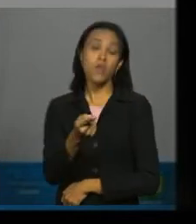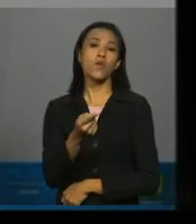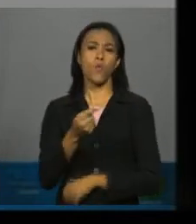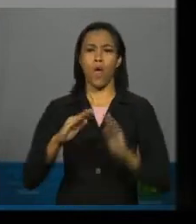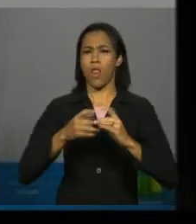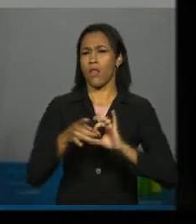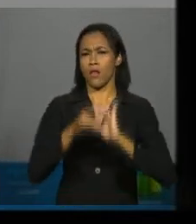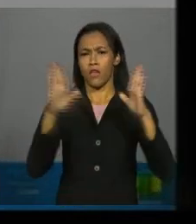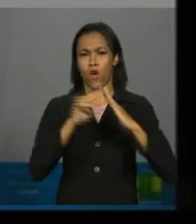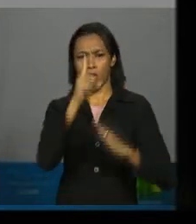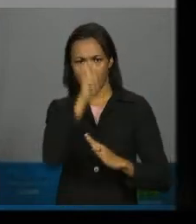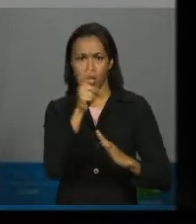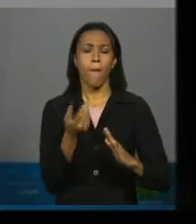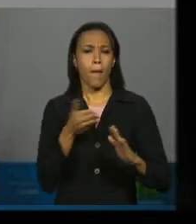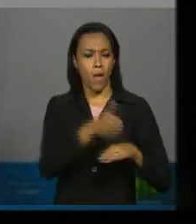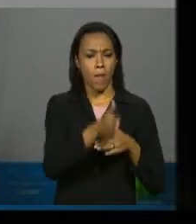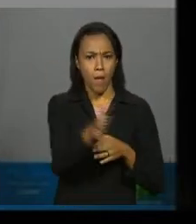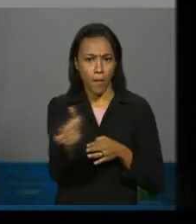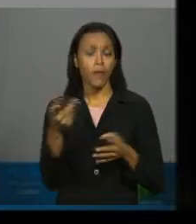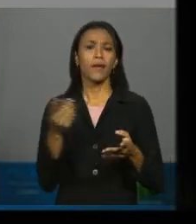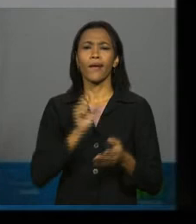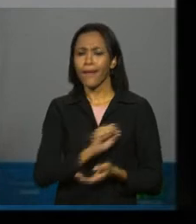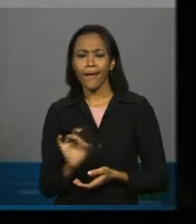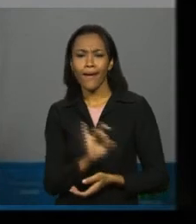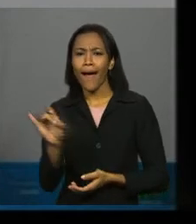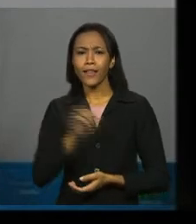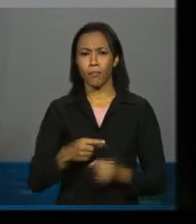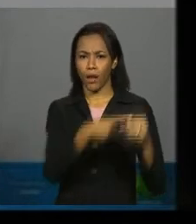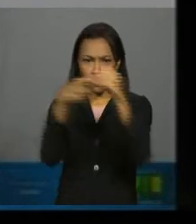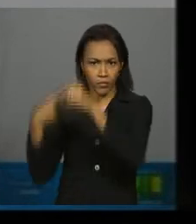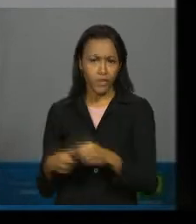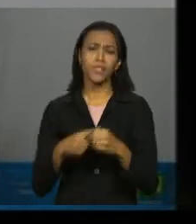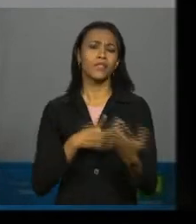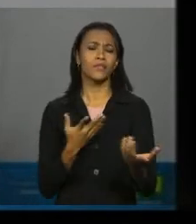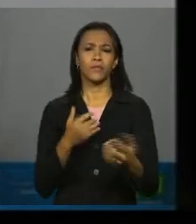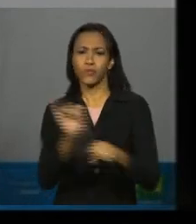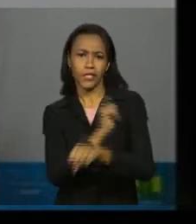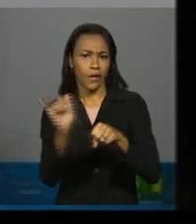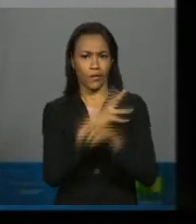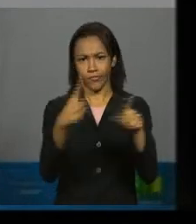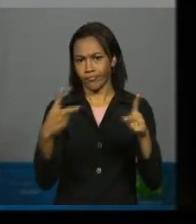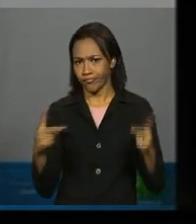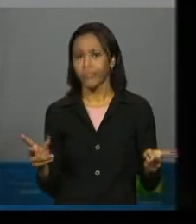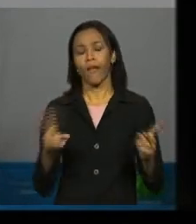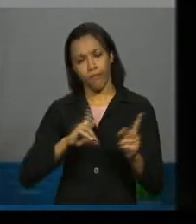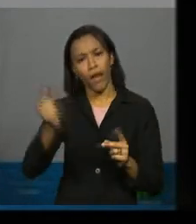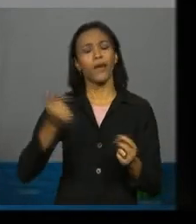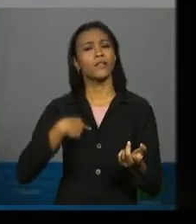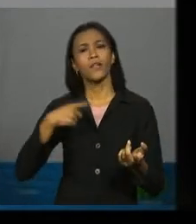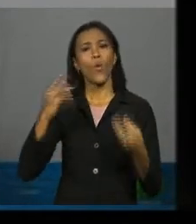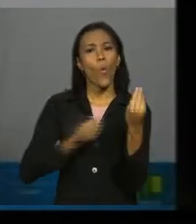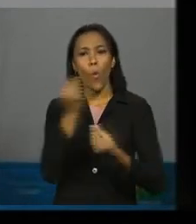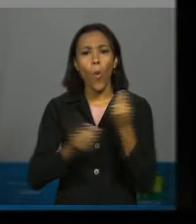é abertos né e cada unidade federada cada município de acordo com a sua estratégia adotada definirá